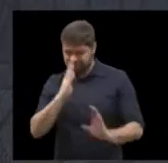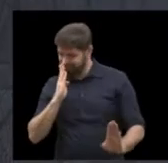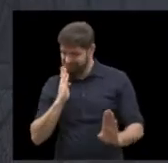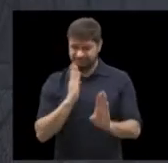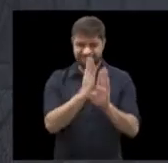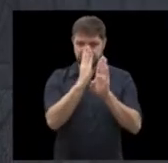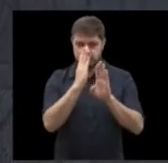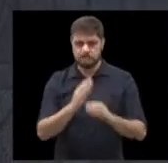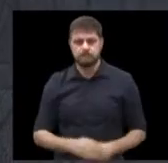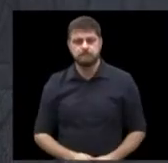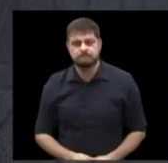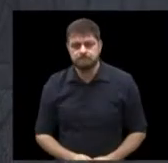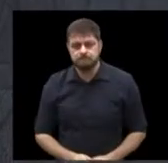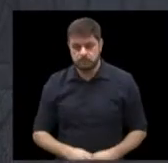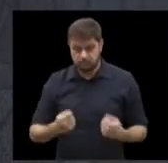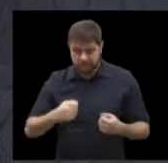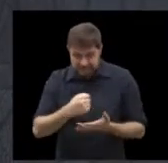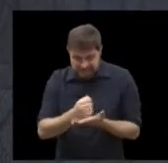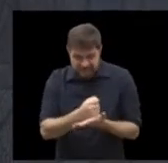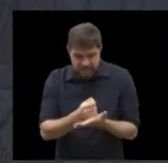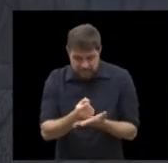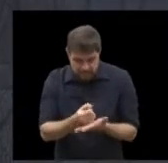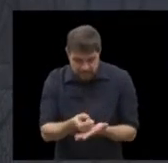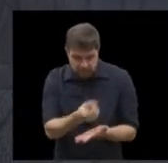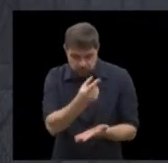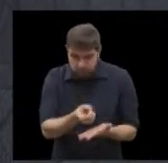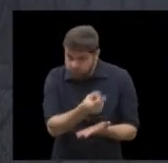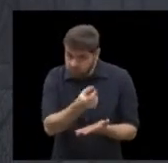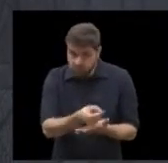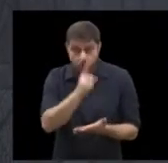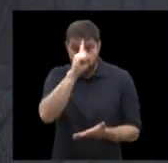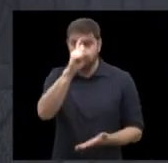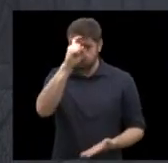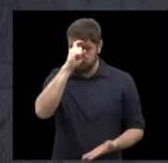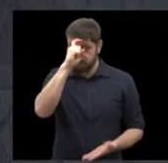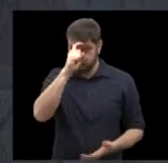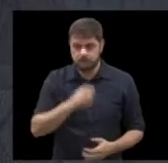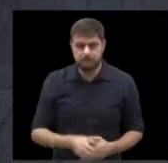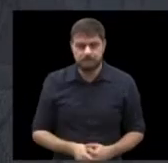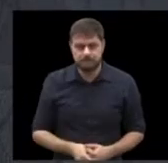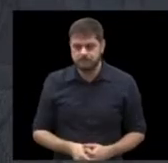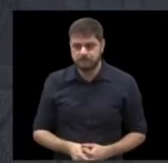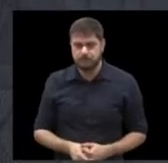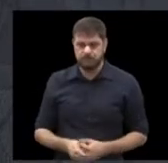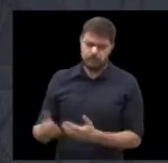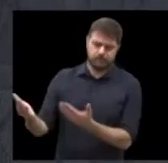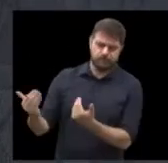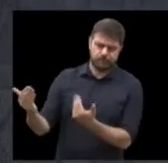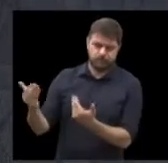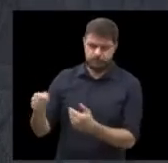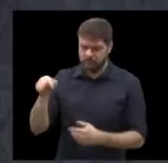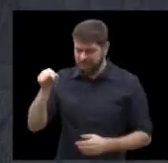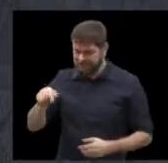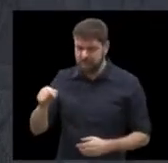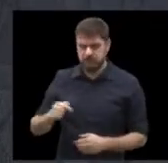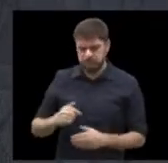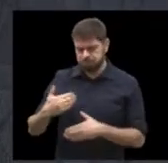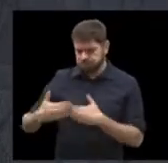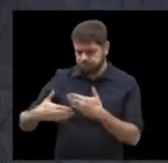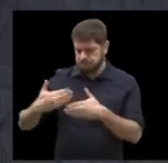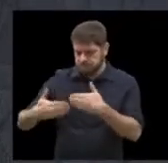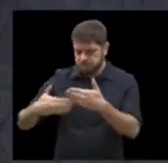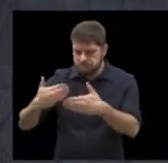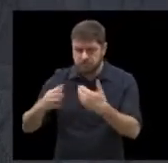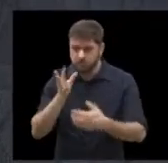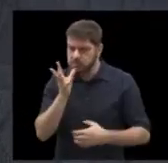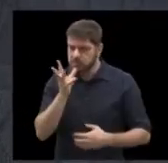diagnóstico, absolutamente tem que ser tratado dentro de hospital. Esse rapaz cursou muito bem, demora